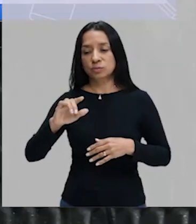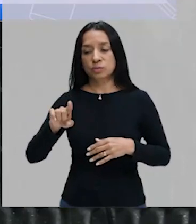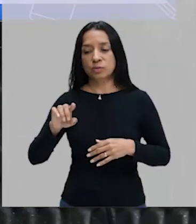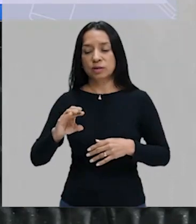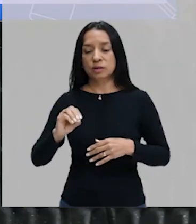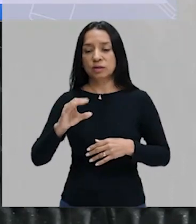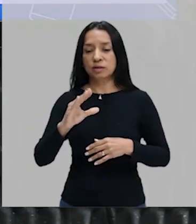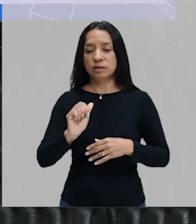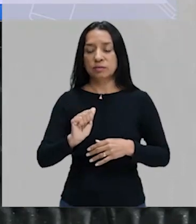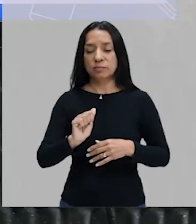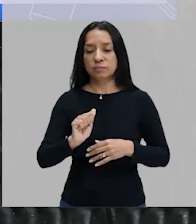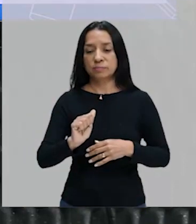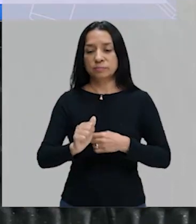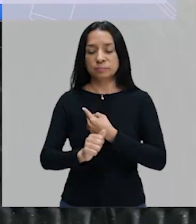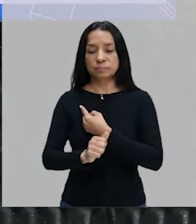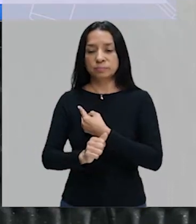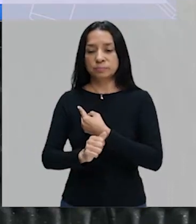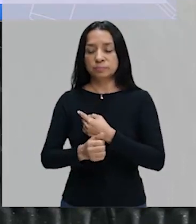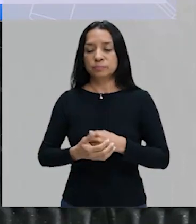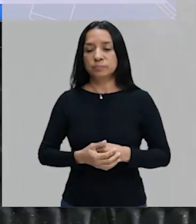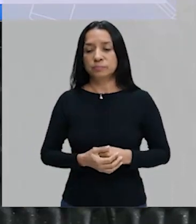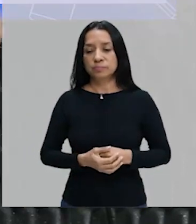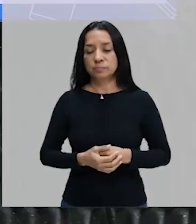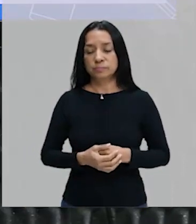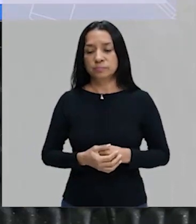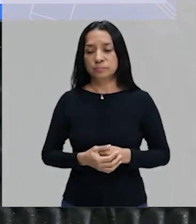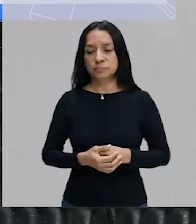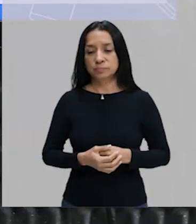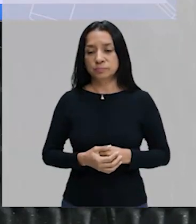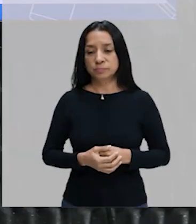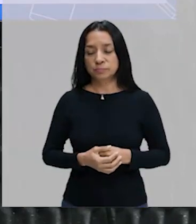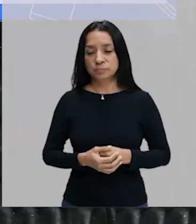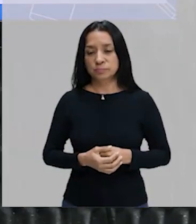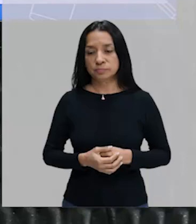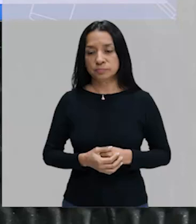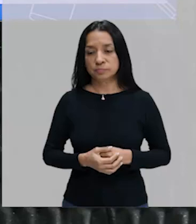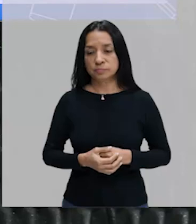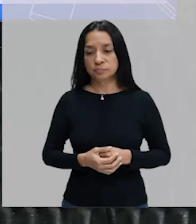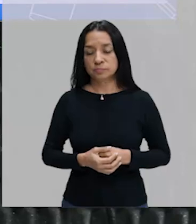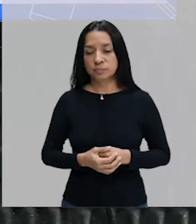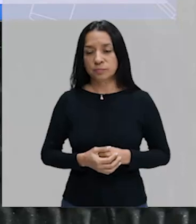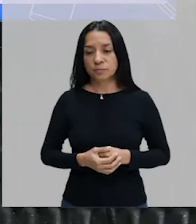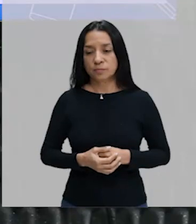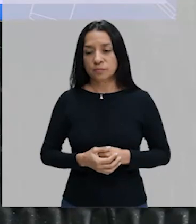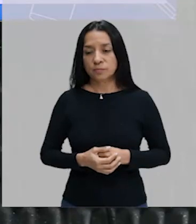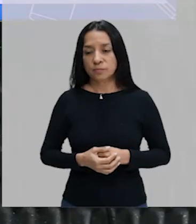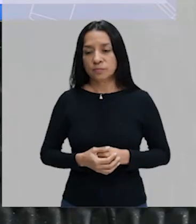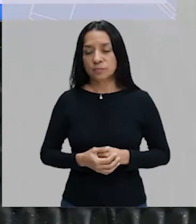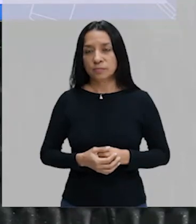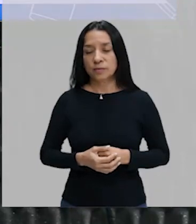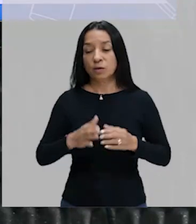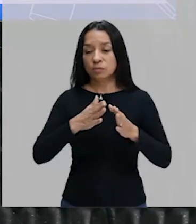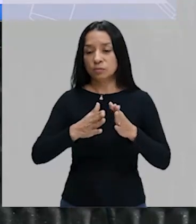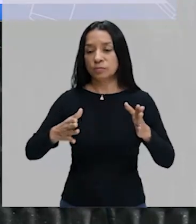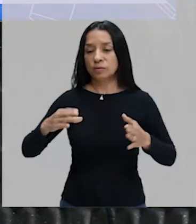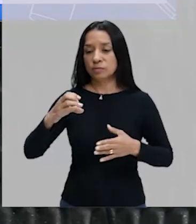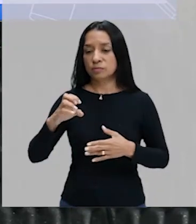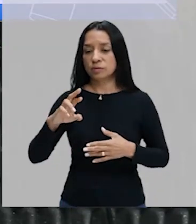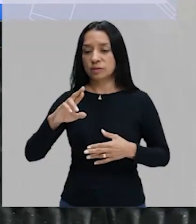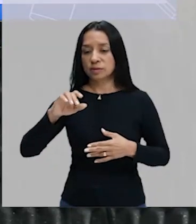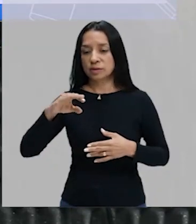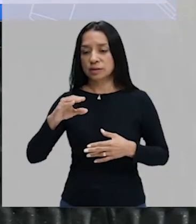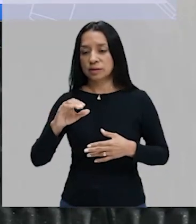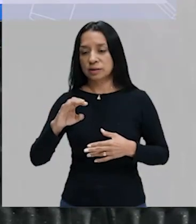no período Jurássico, onde acontece o seu apogeu, tá? E no período Cretáceo da mesma